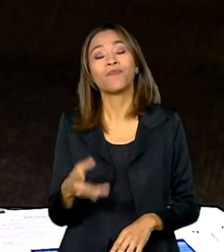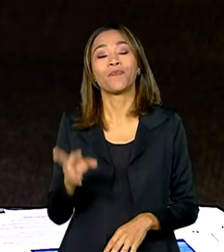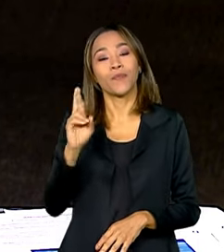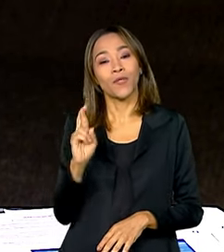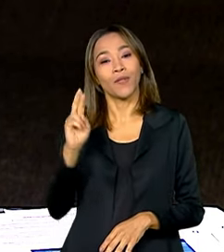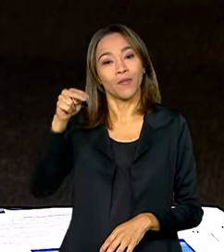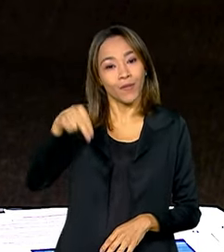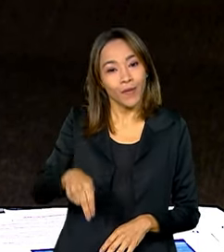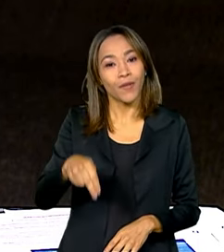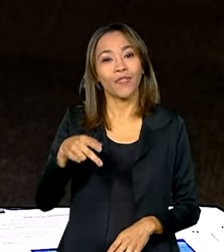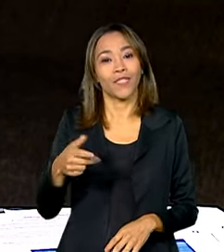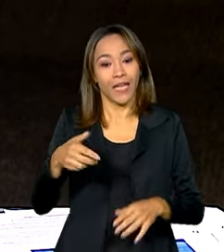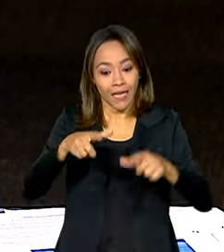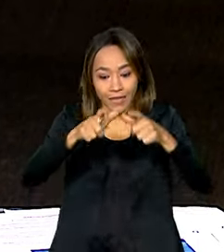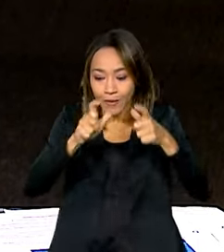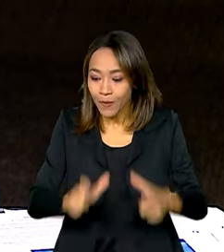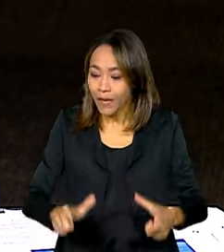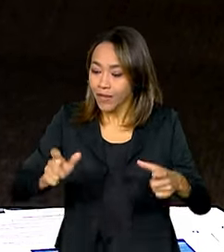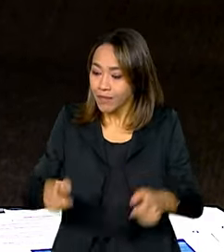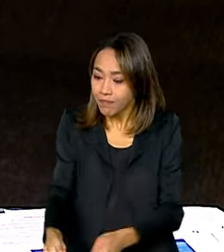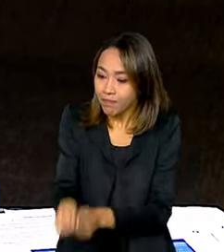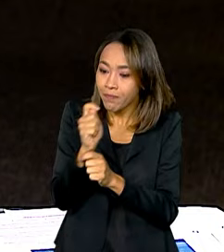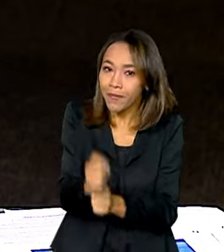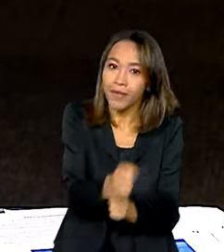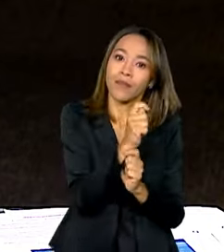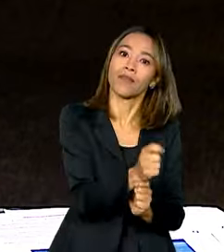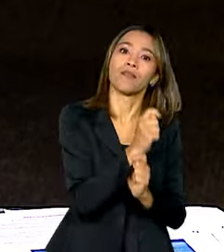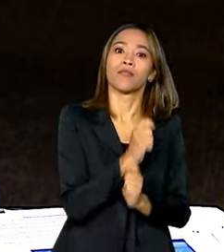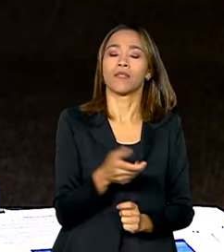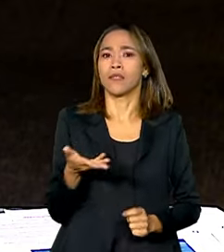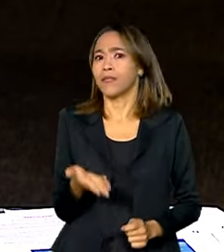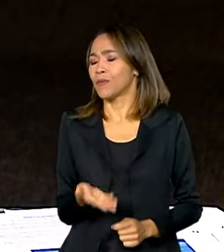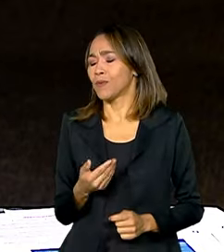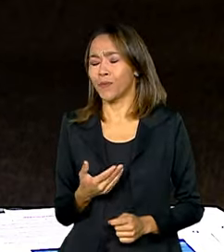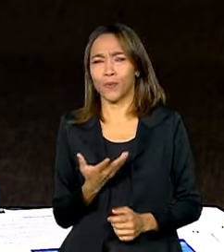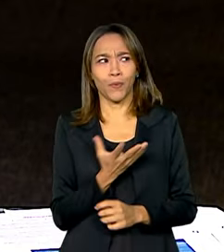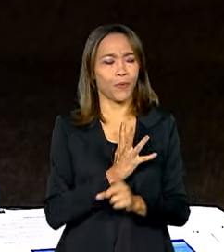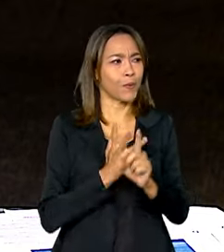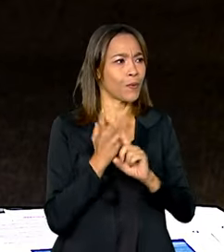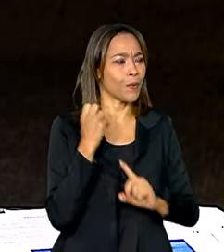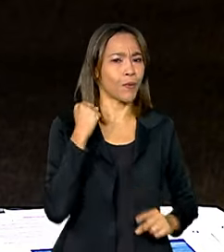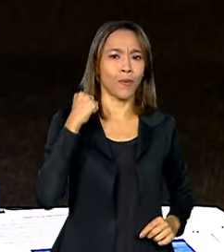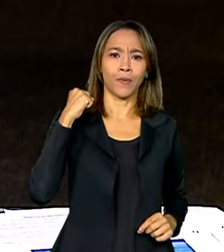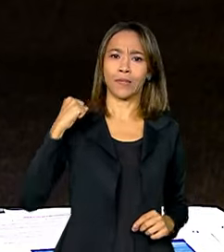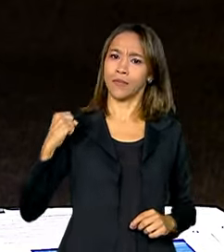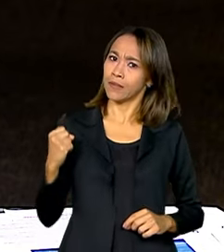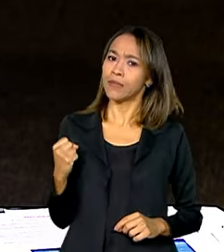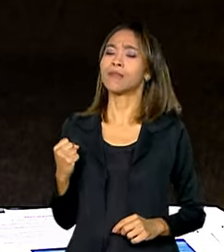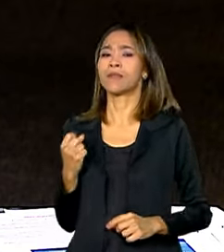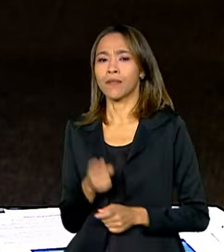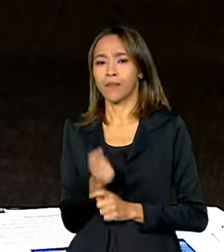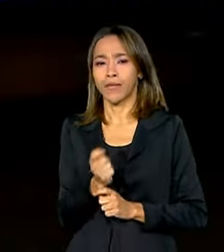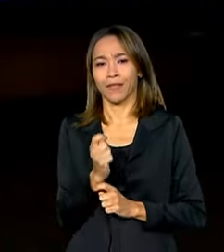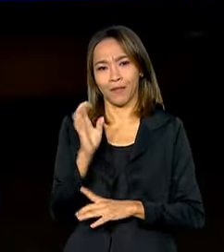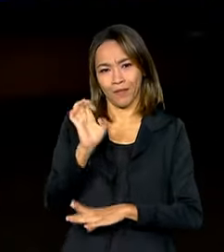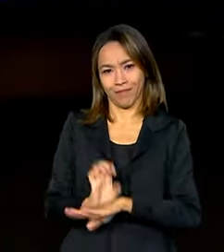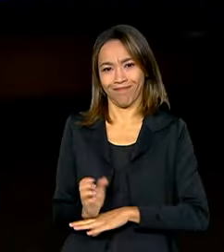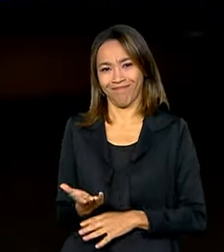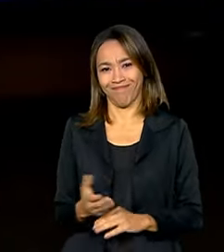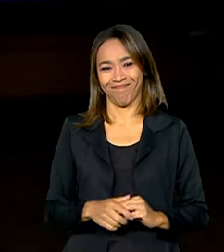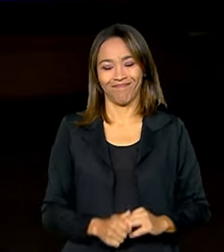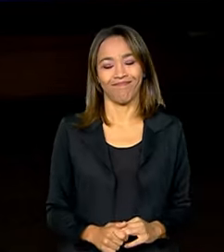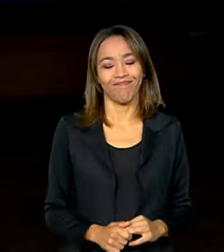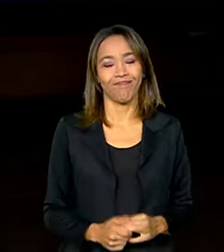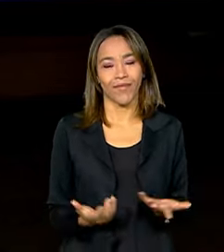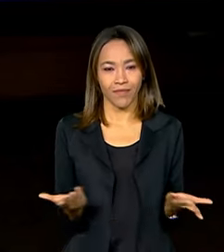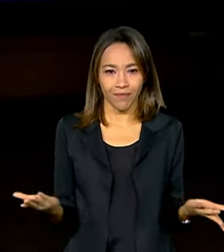pesqueiro. Eu tenho certeza absoluta que essa será uma enorme conquista da pesca no Rio Grande do Norte. É